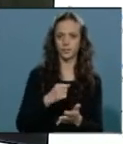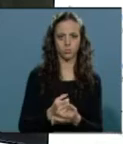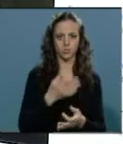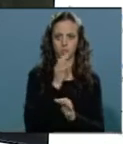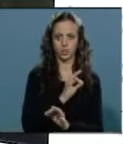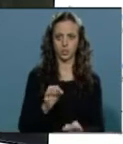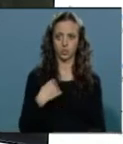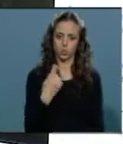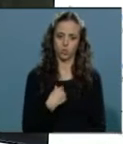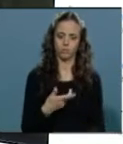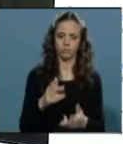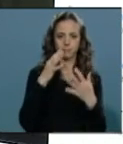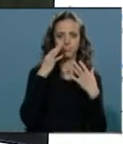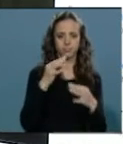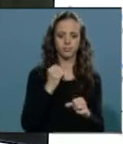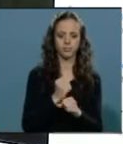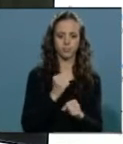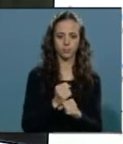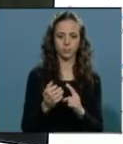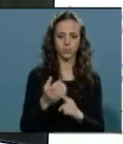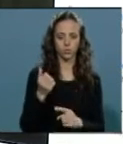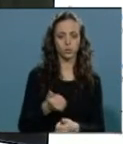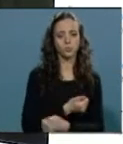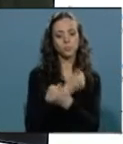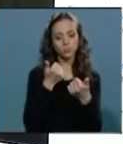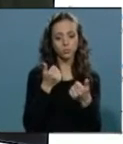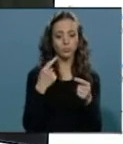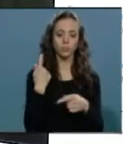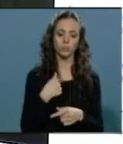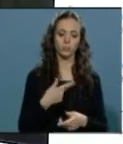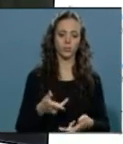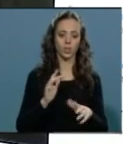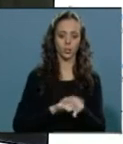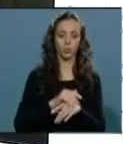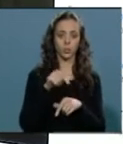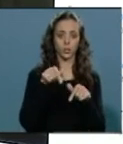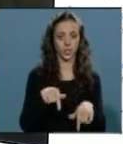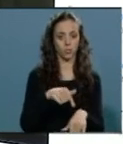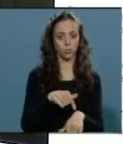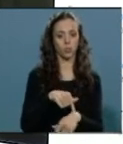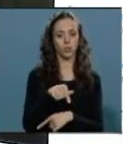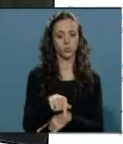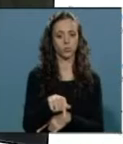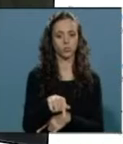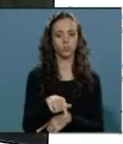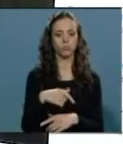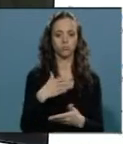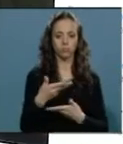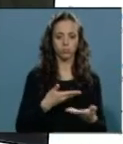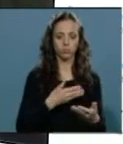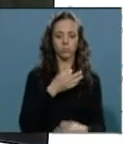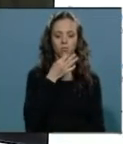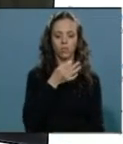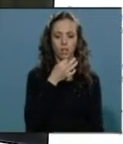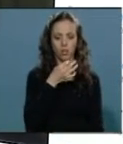dispostos, somos humildes para trabalharmos, para encontrarmos as melhores soluções e estamos disponíveis, por isso aqui também é o momento de estarmos a